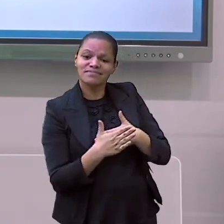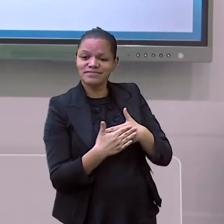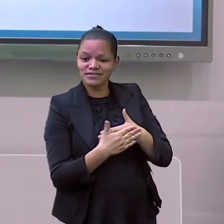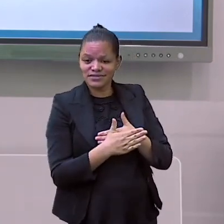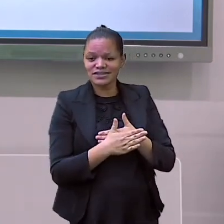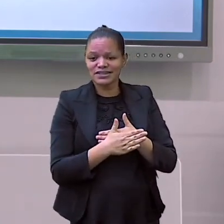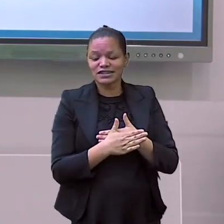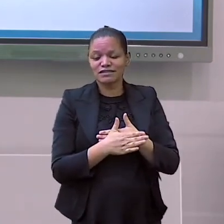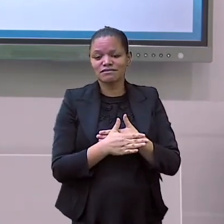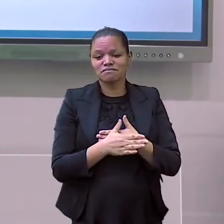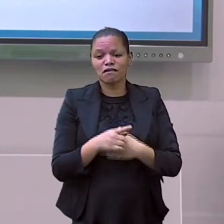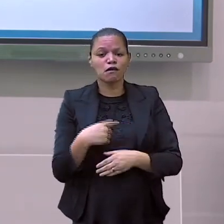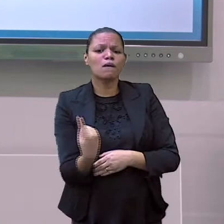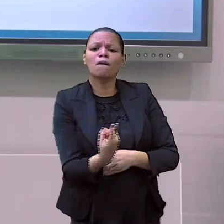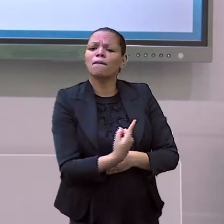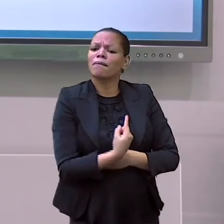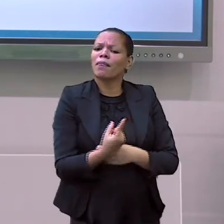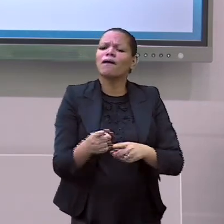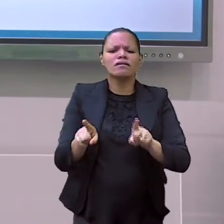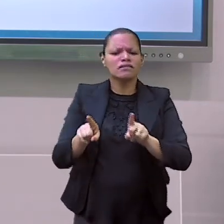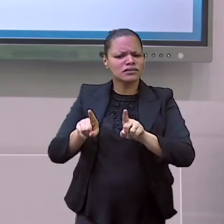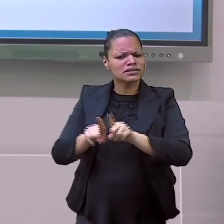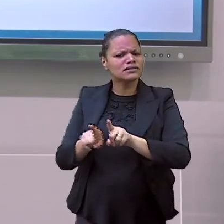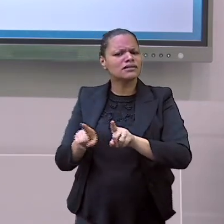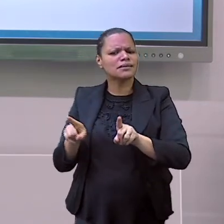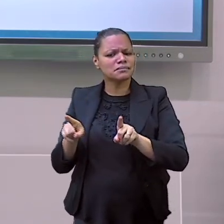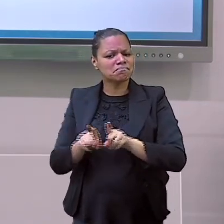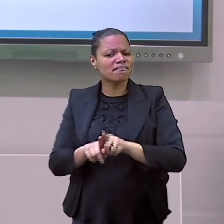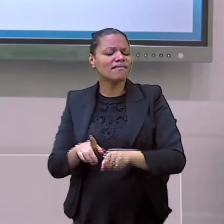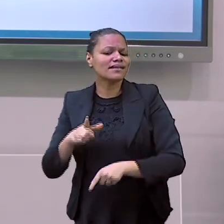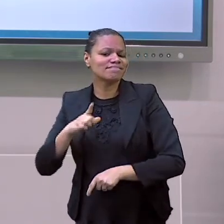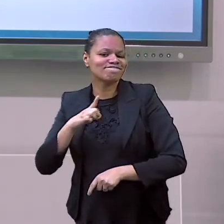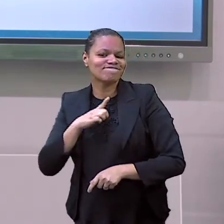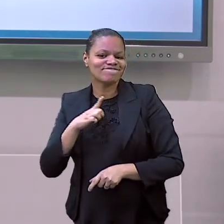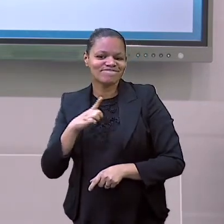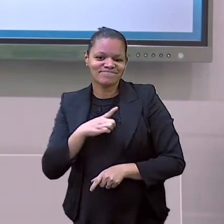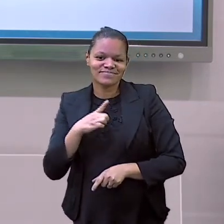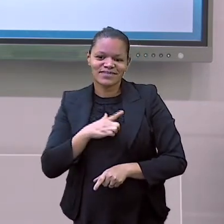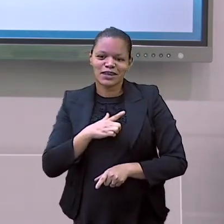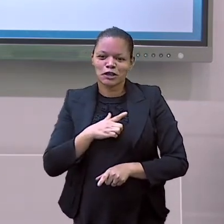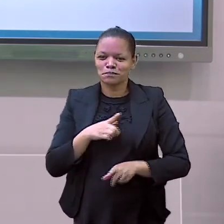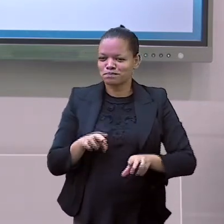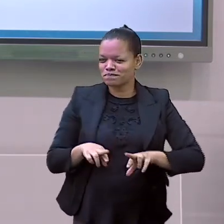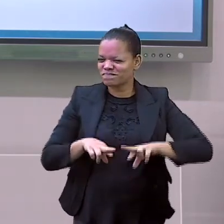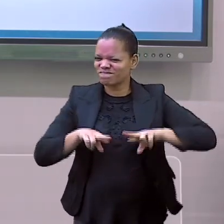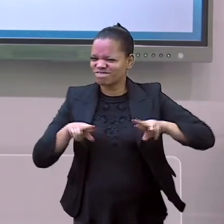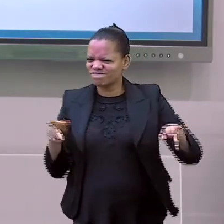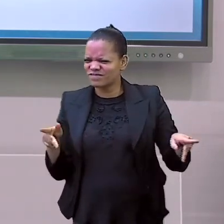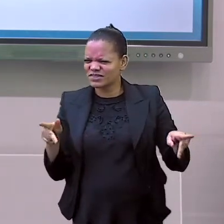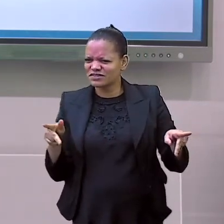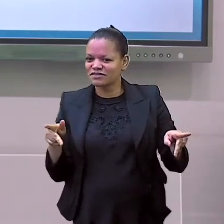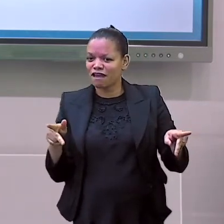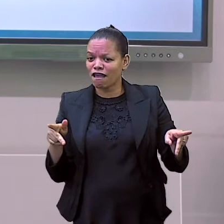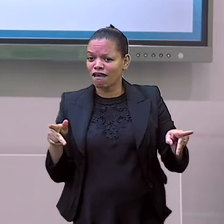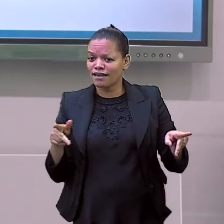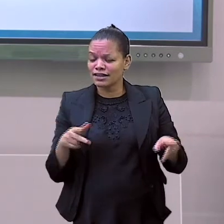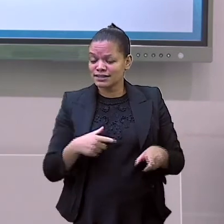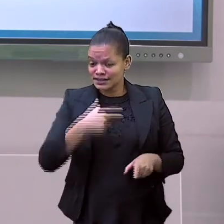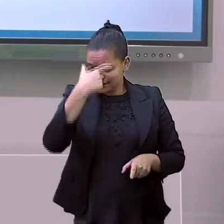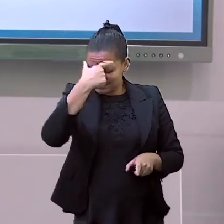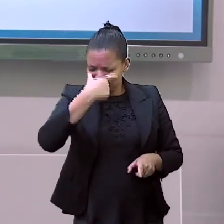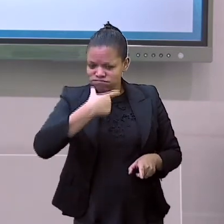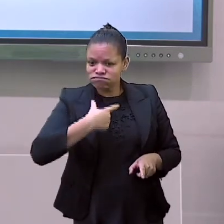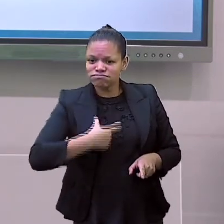que nós estamos muito bem, tem dia que nós já estamos um pouco cabisbaixo, tem momentos que nós